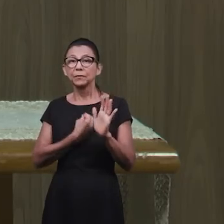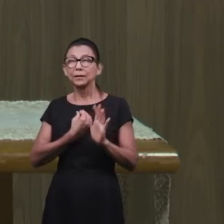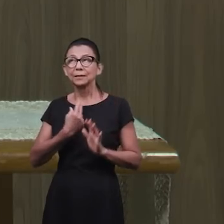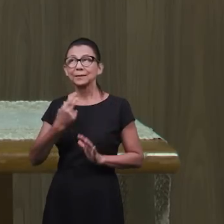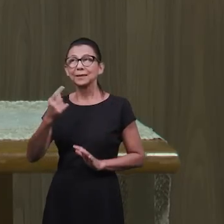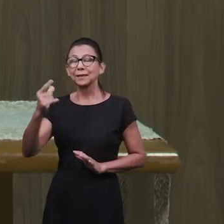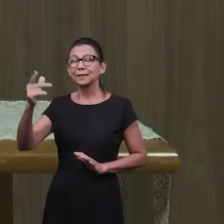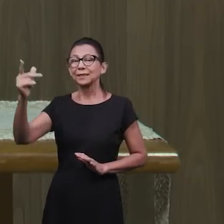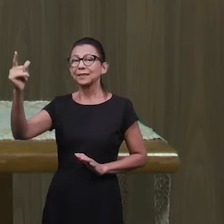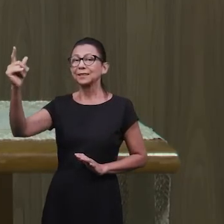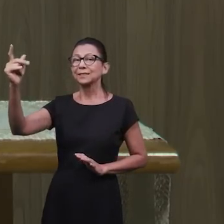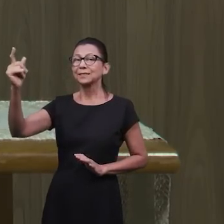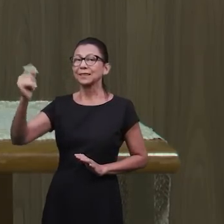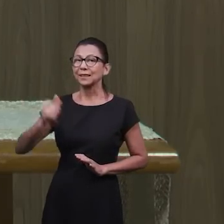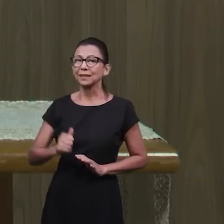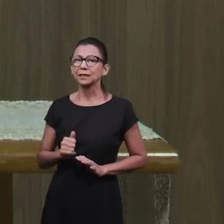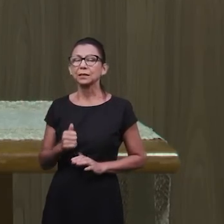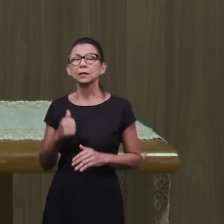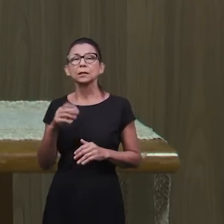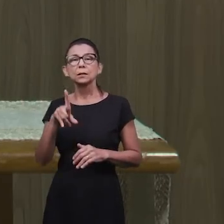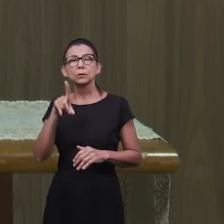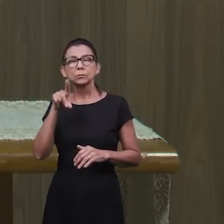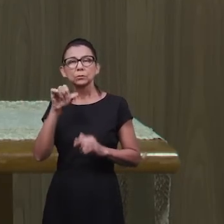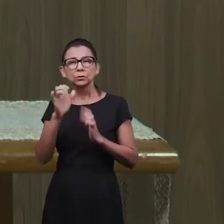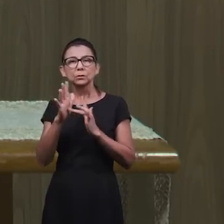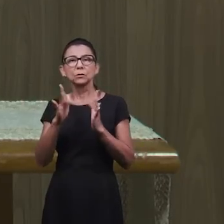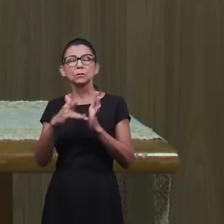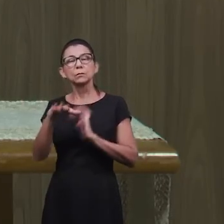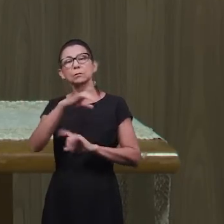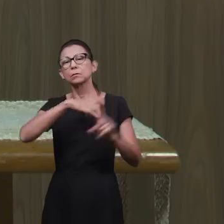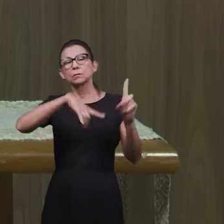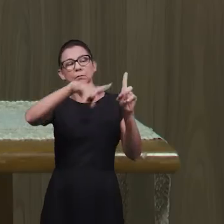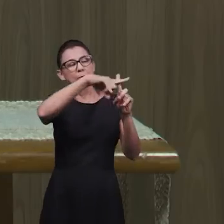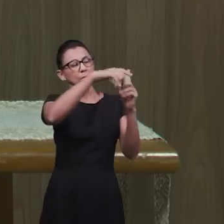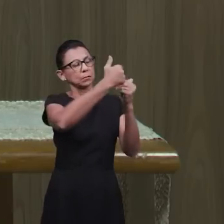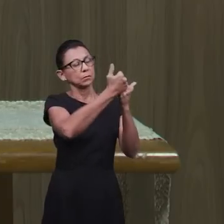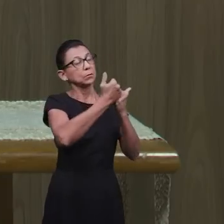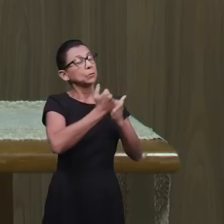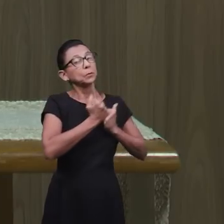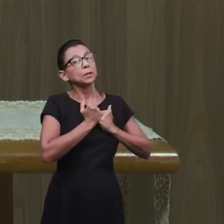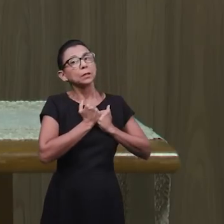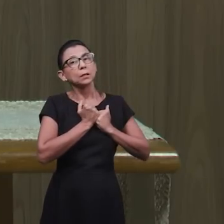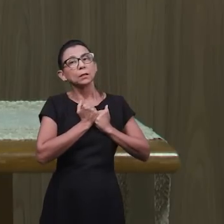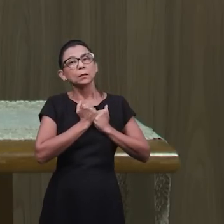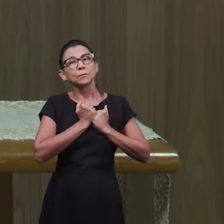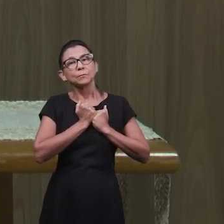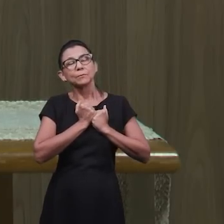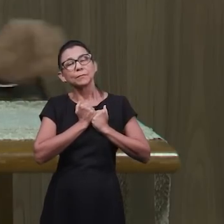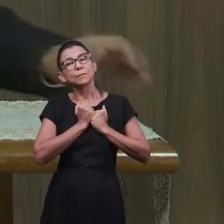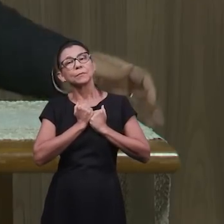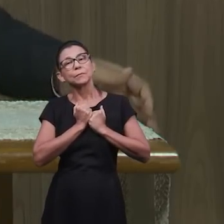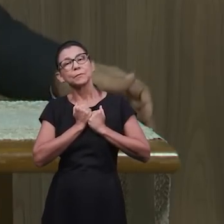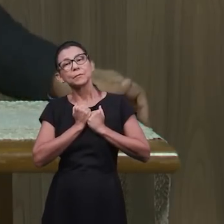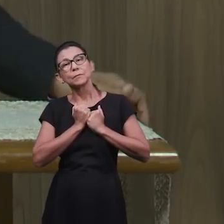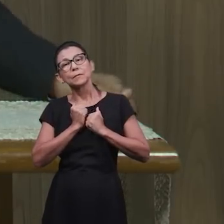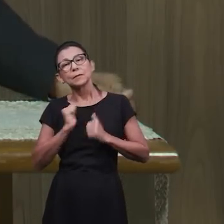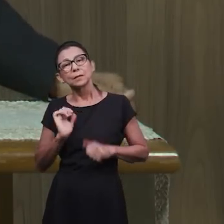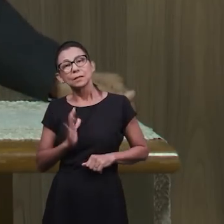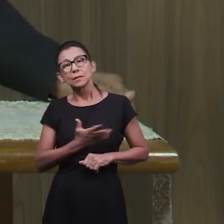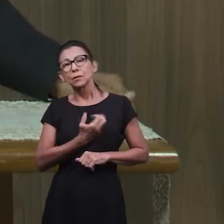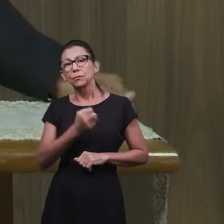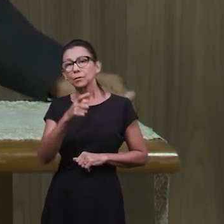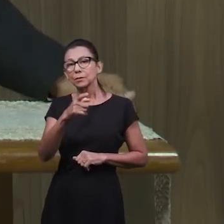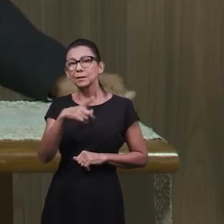é dada através do sacrifício do Senhor Jesus na cruz pelas nossas vidas. Então, o principal objetivo do